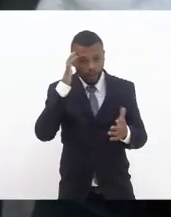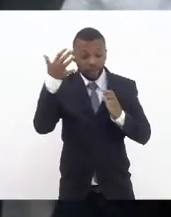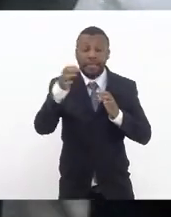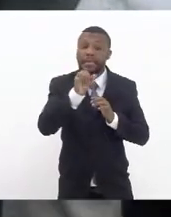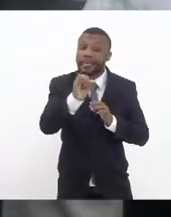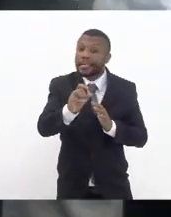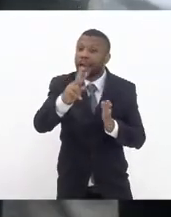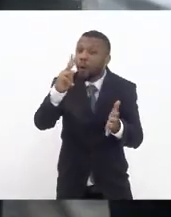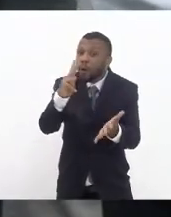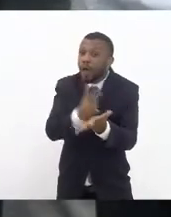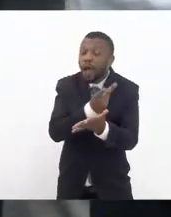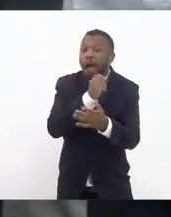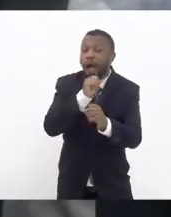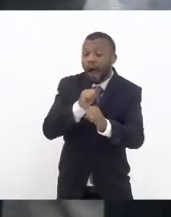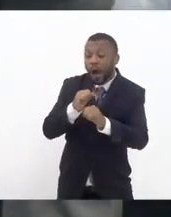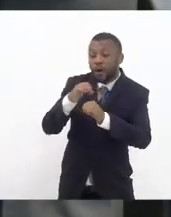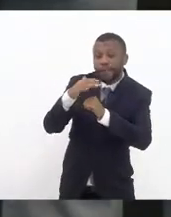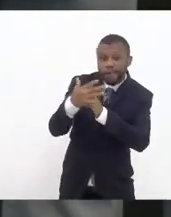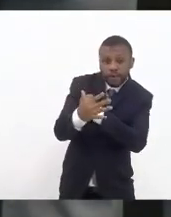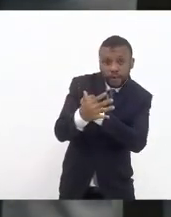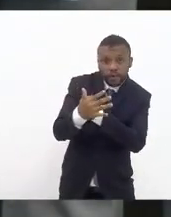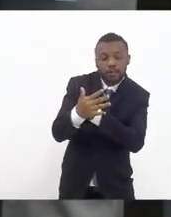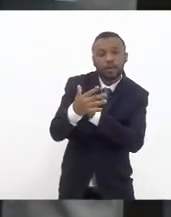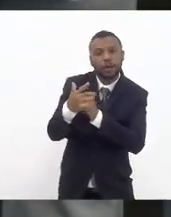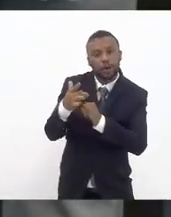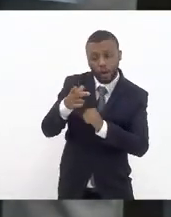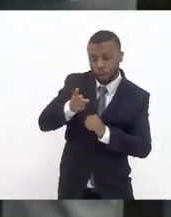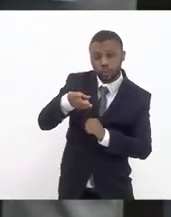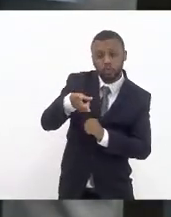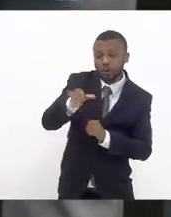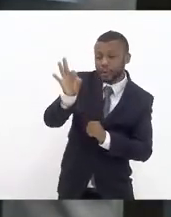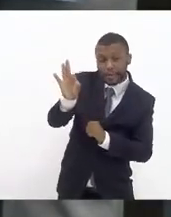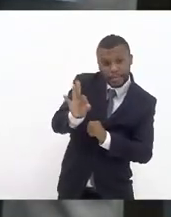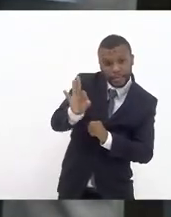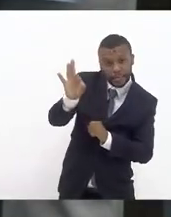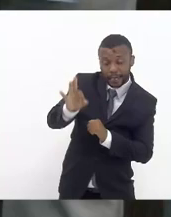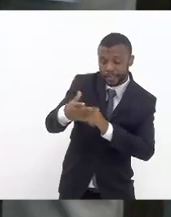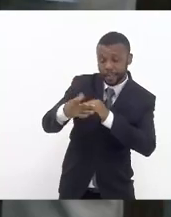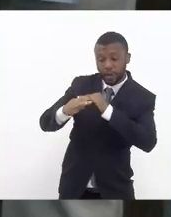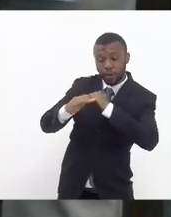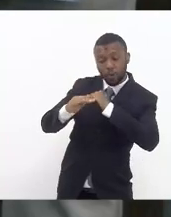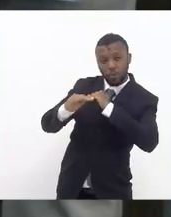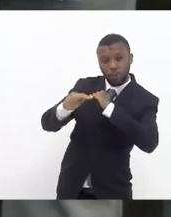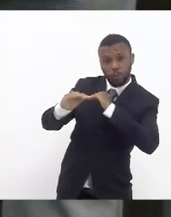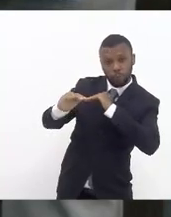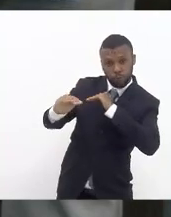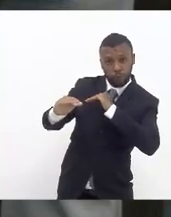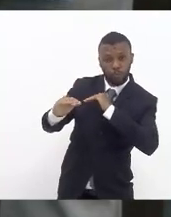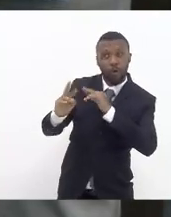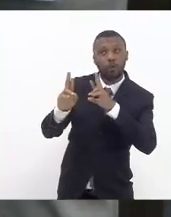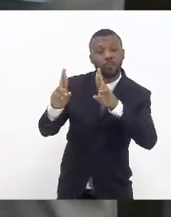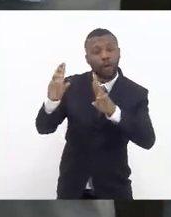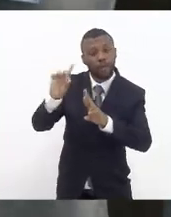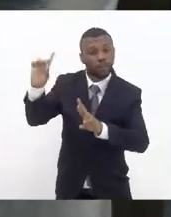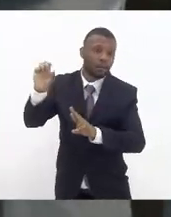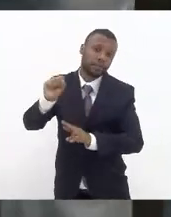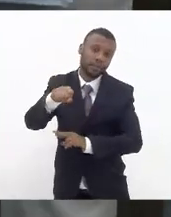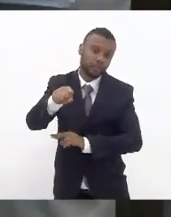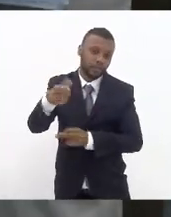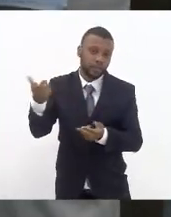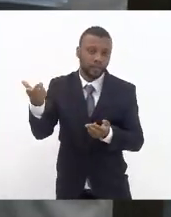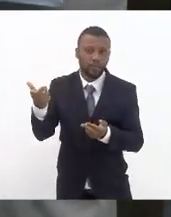Covid se mantenha nesses patamares, espero em Deus que sim, que Vossa